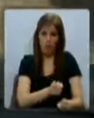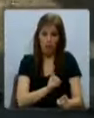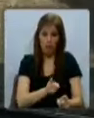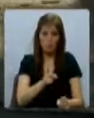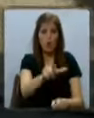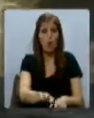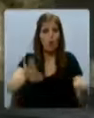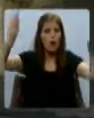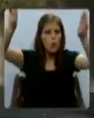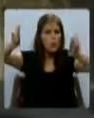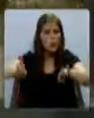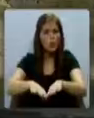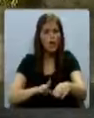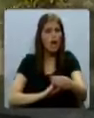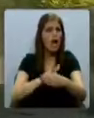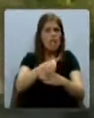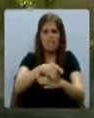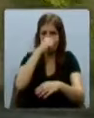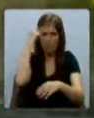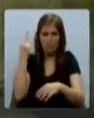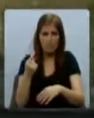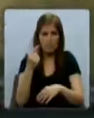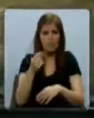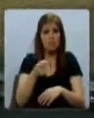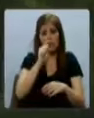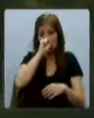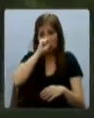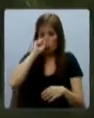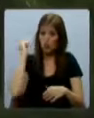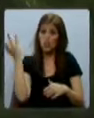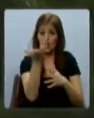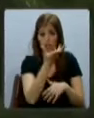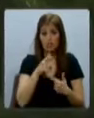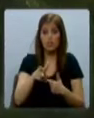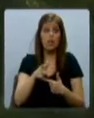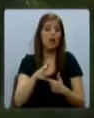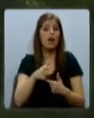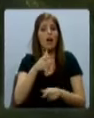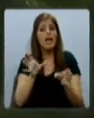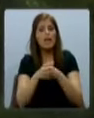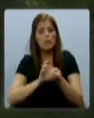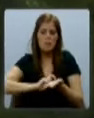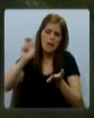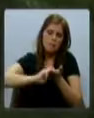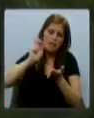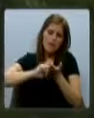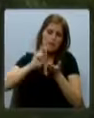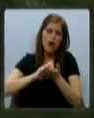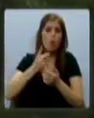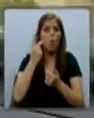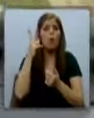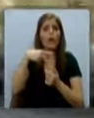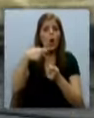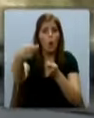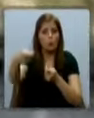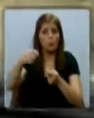num vale de difícil acesso, em pleno Parque Nacional da Peneda-Gerês. Os operacionais têm de andar 1 quilómetro a pé para chegarem ao